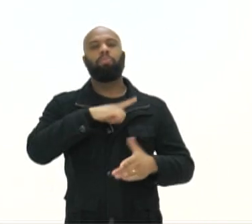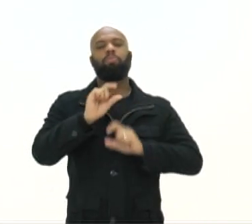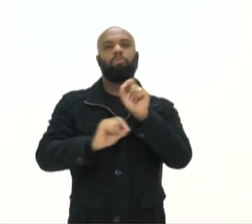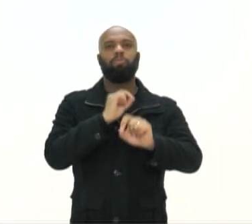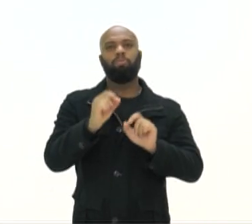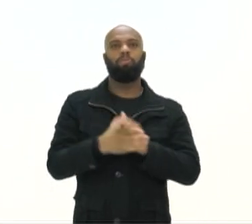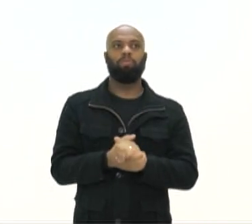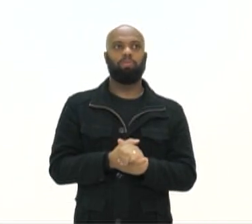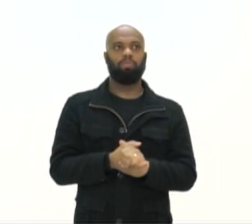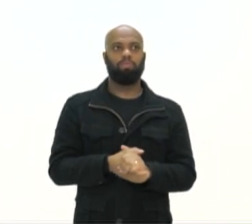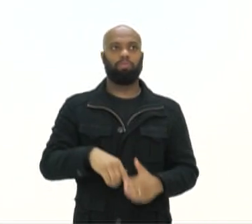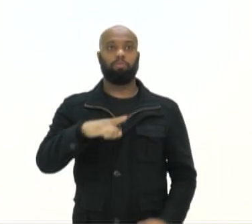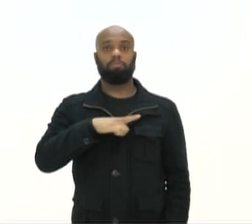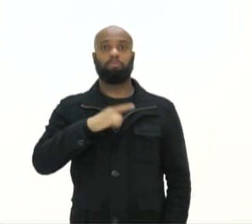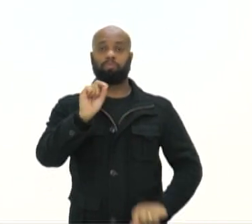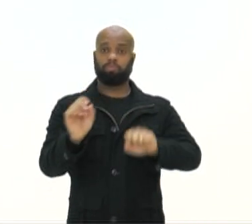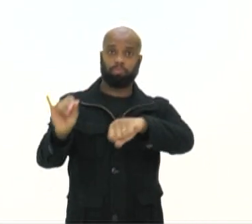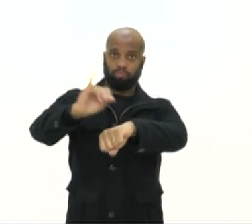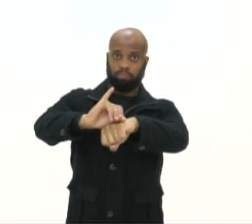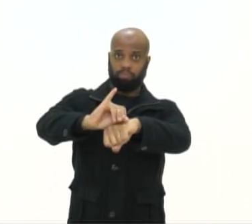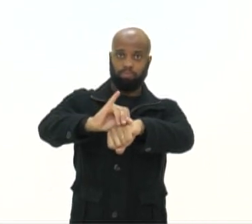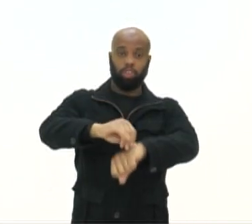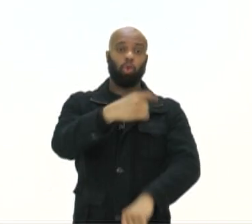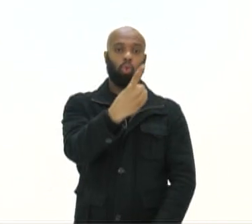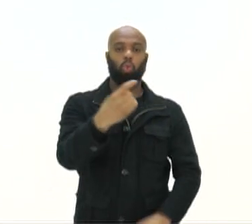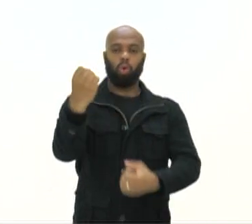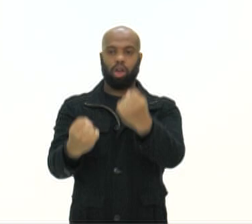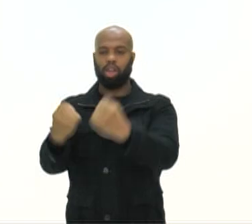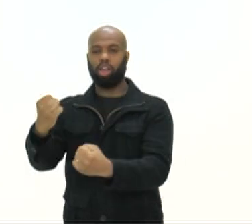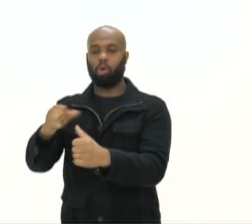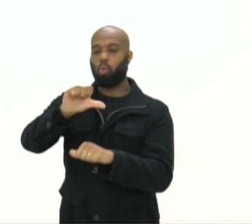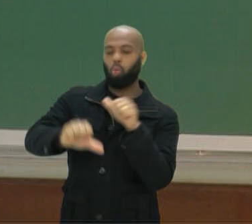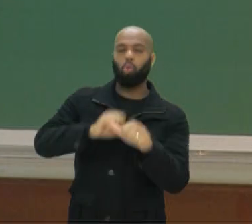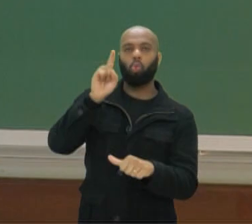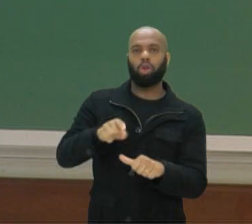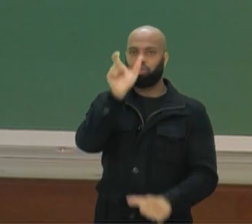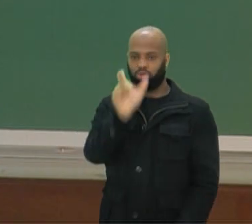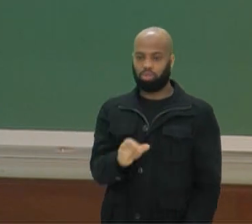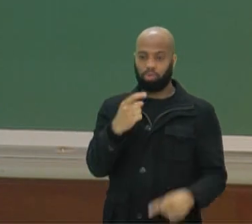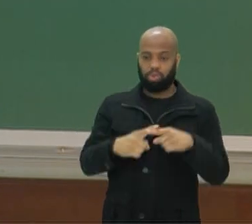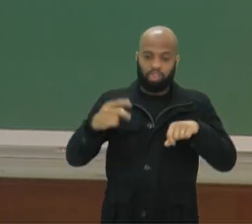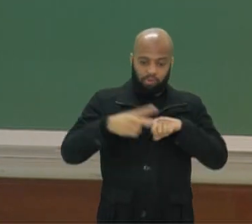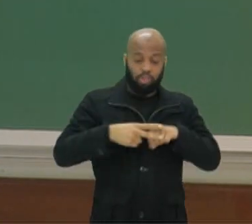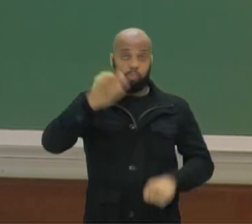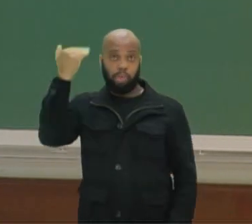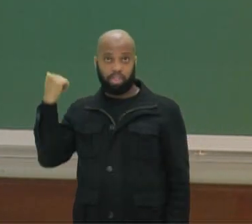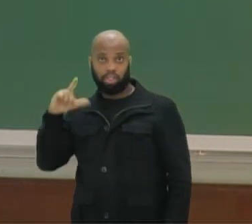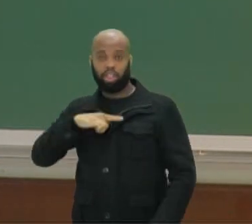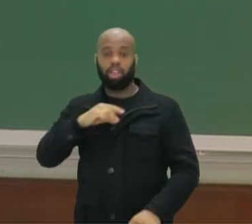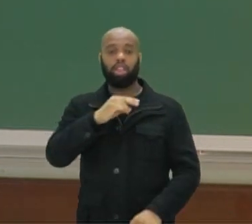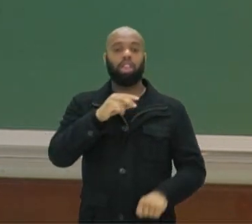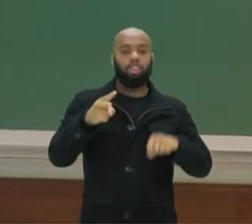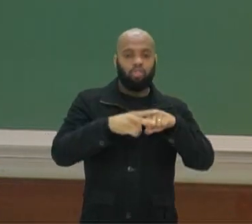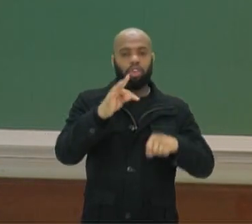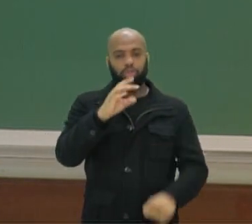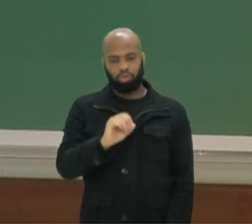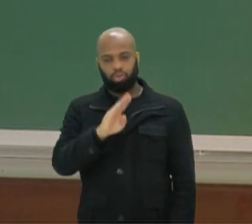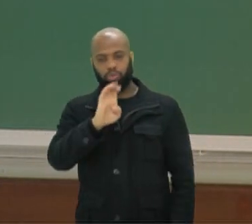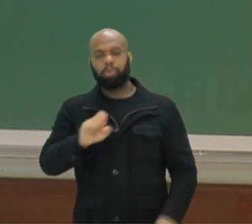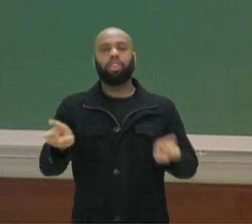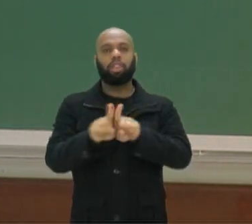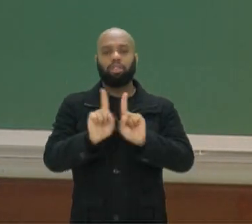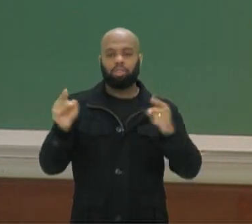ó, o objeto a car que virou o sujeito. Como o verbo estava no passado, verbo to be no passado,